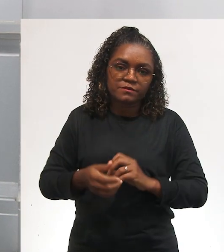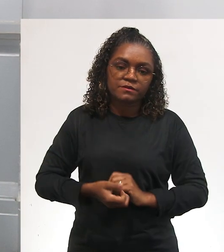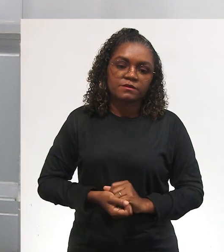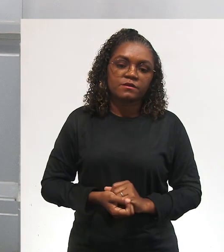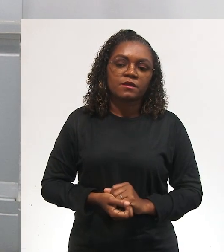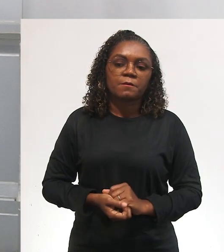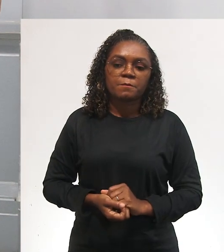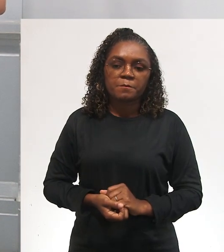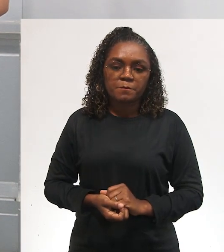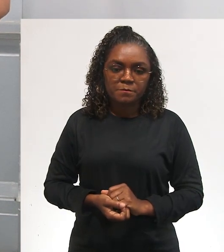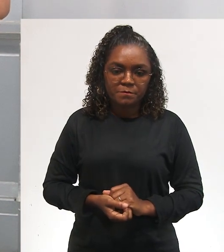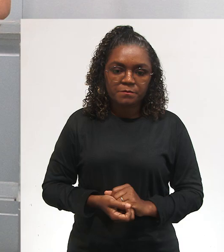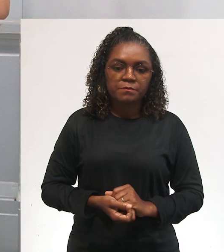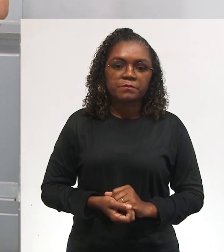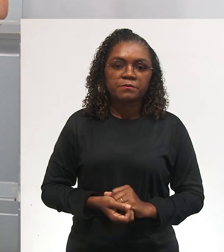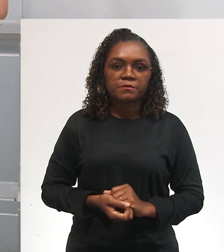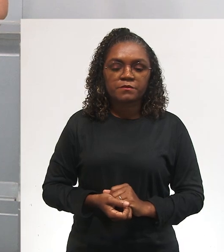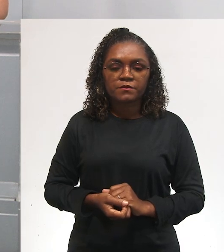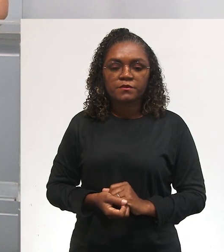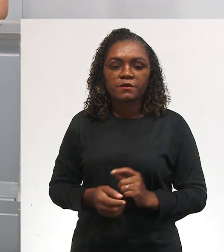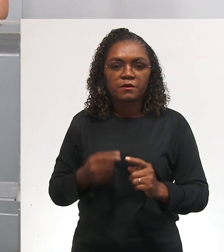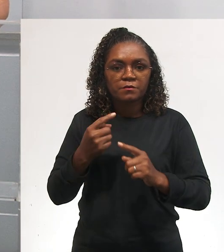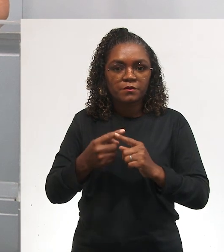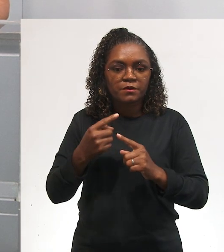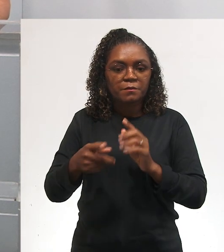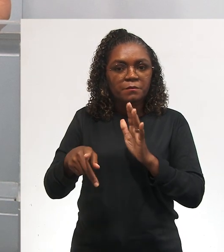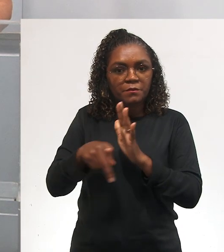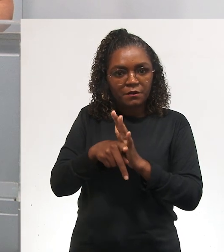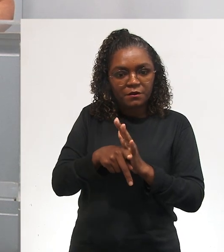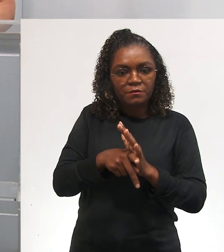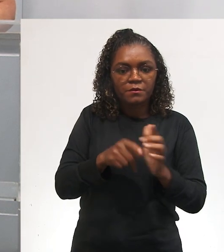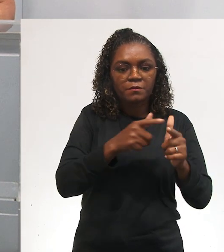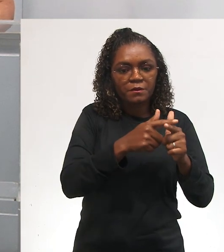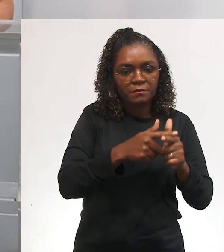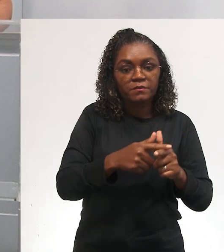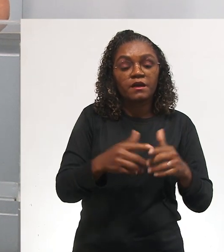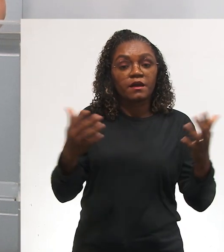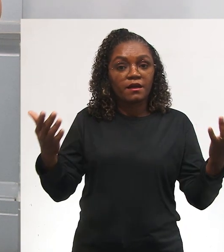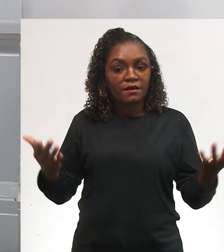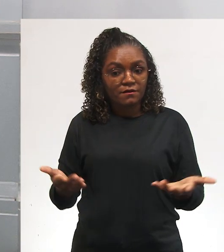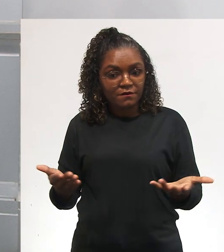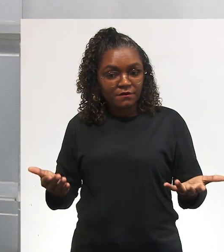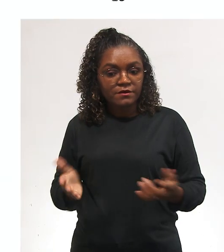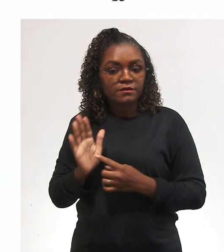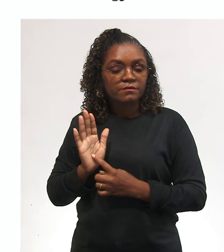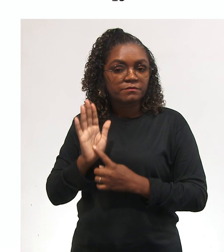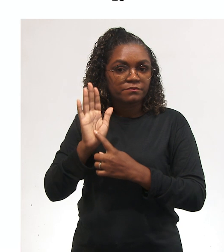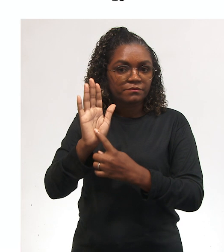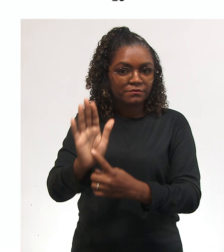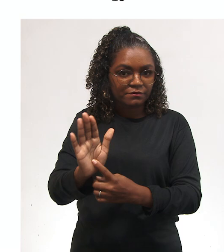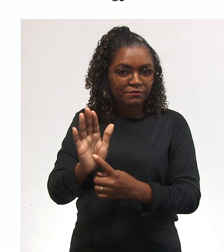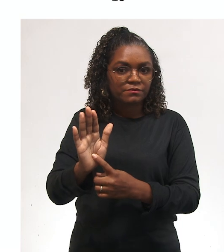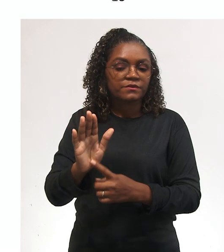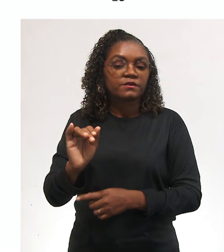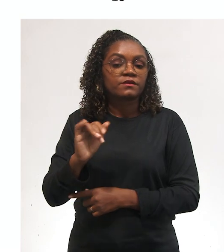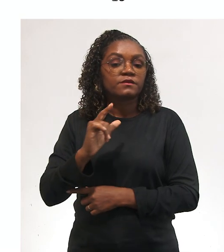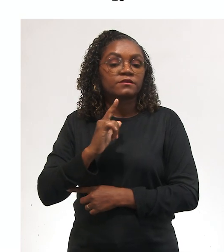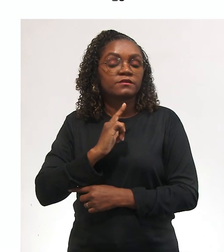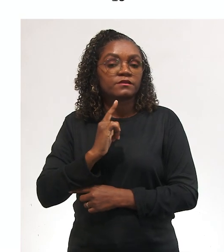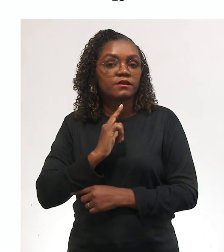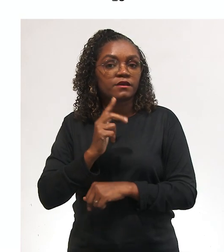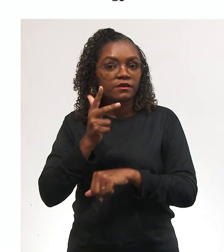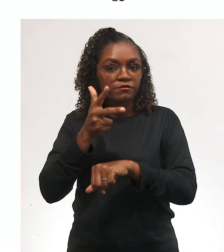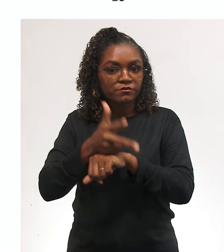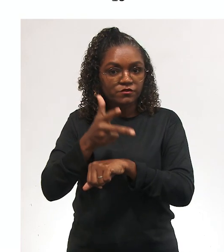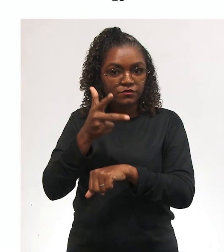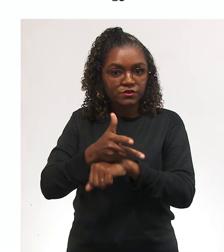enxergar o problema, a espinha de peixe, o diagrama de causa e efeito. Para ilustrar também essa ferramenta,